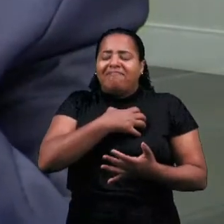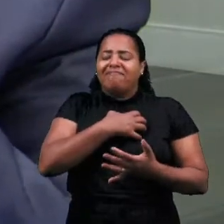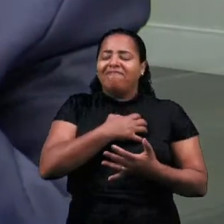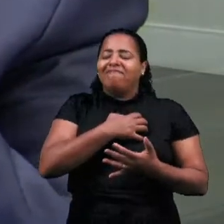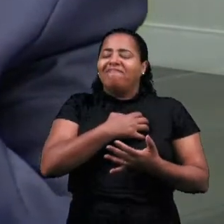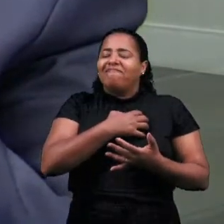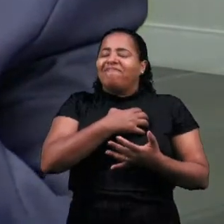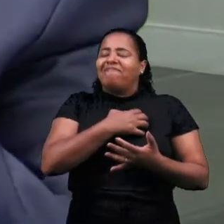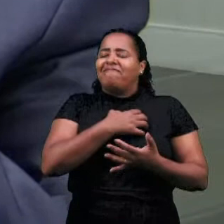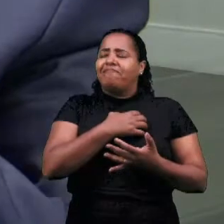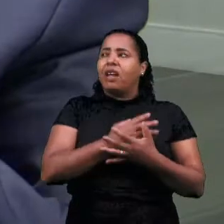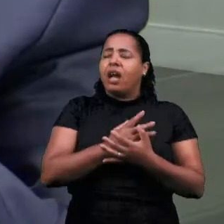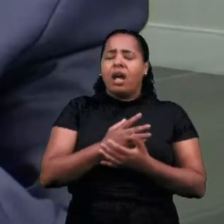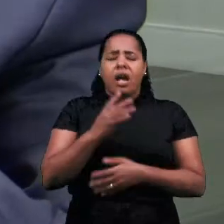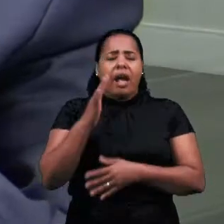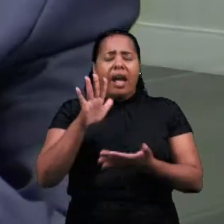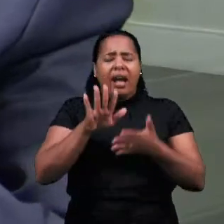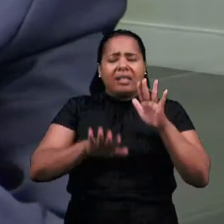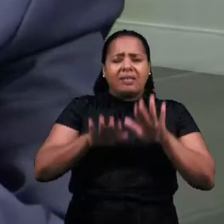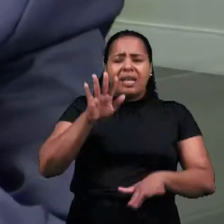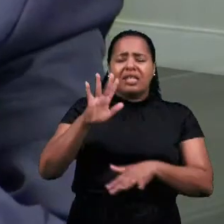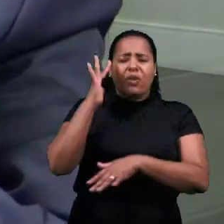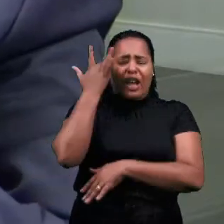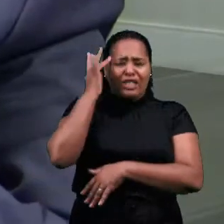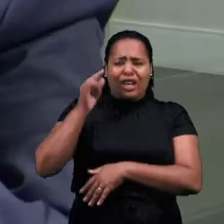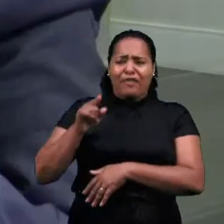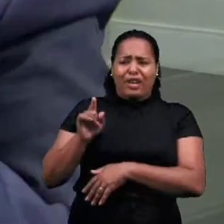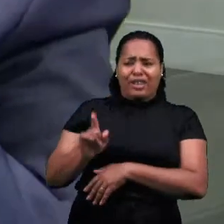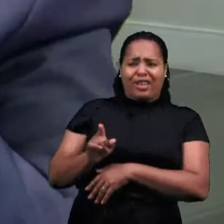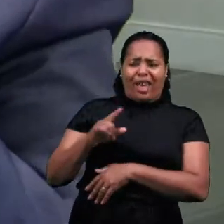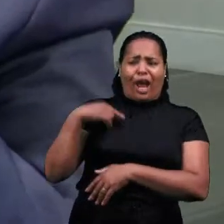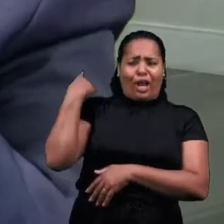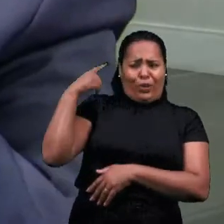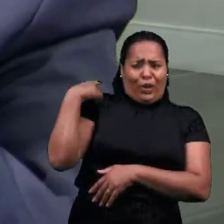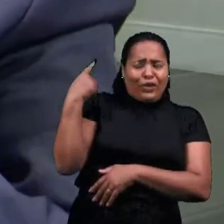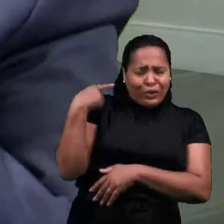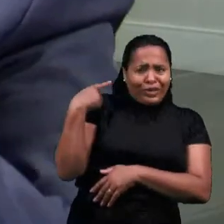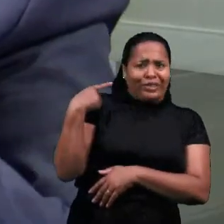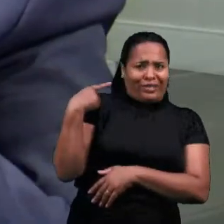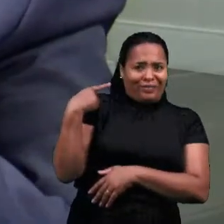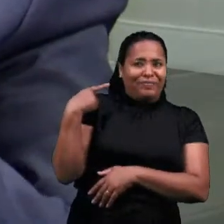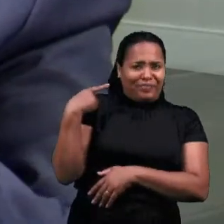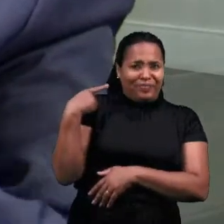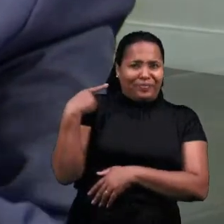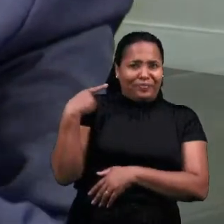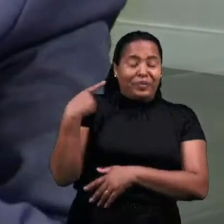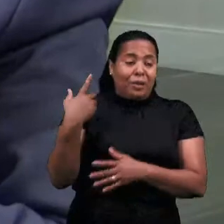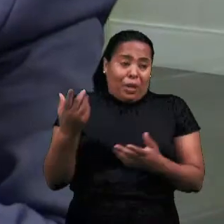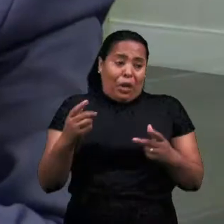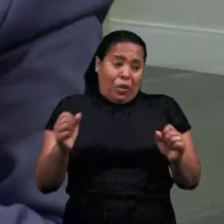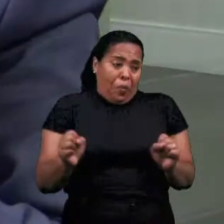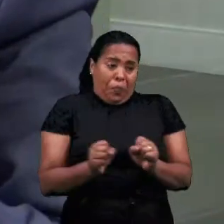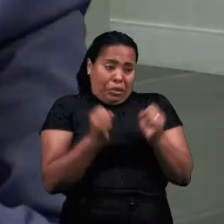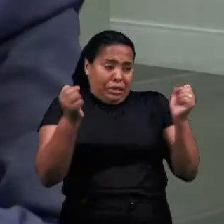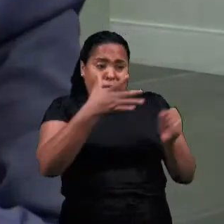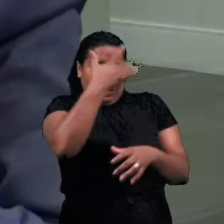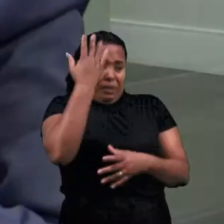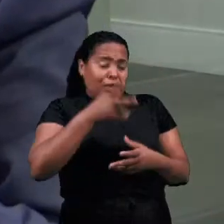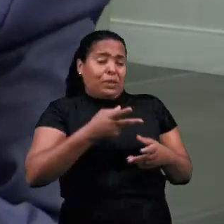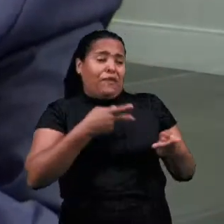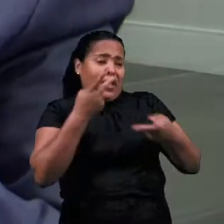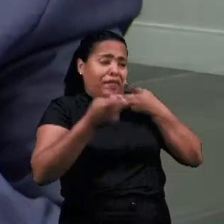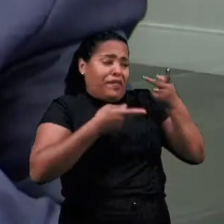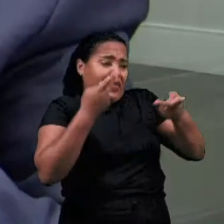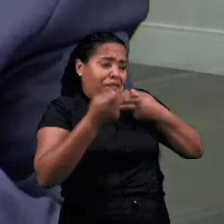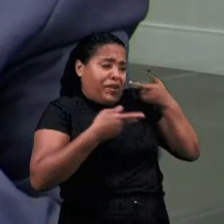eu achava que ele estava ficando completamente doido. Não era possível alguém ficar falando umas coisas